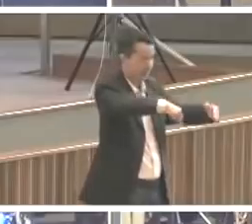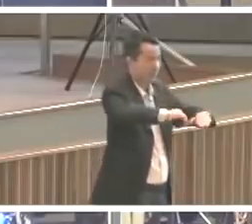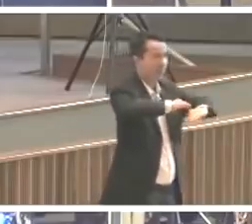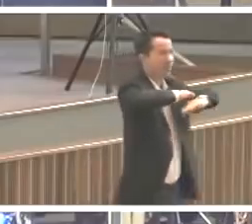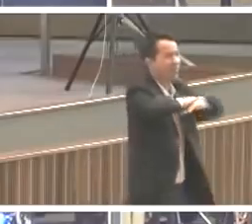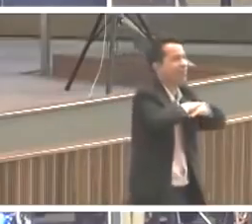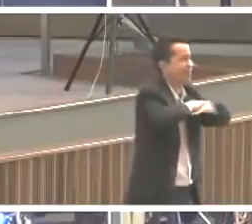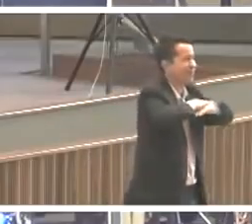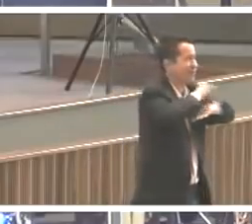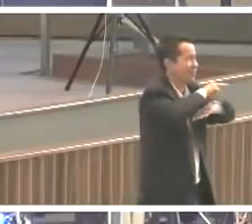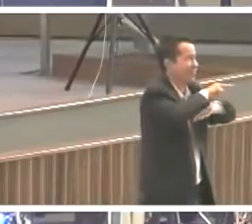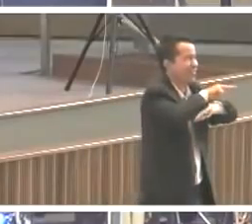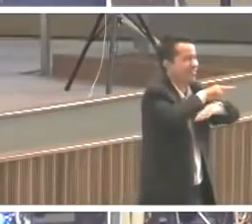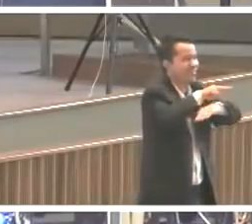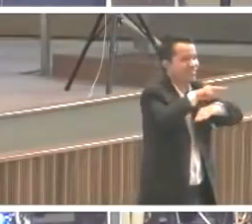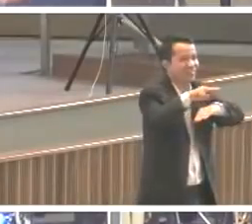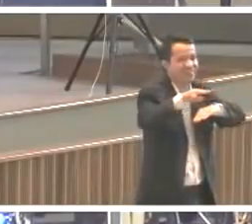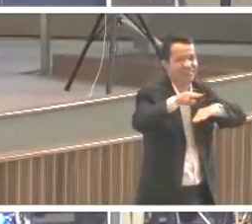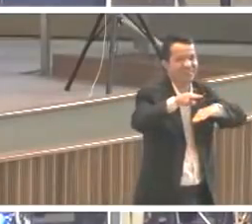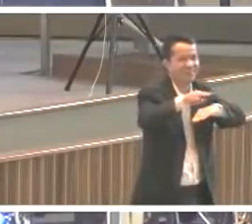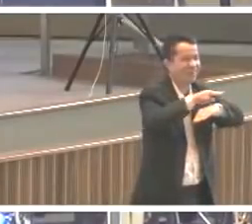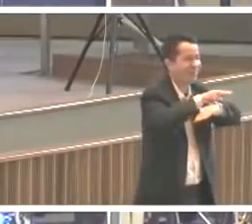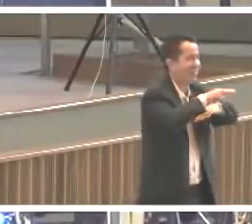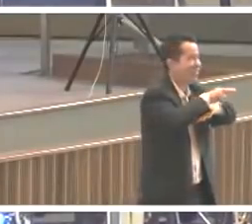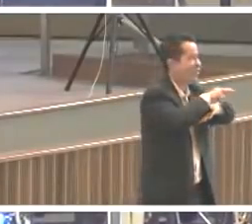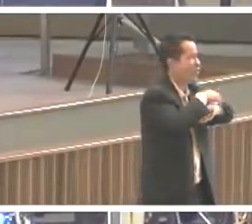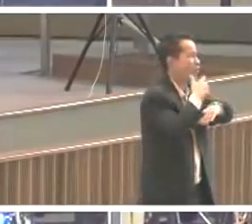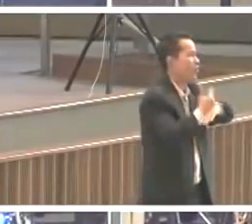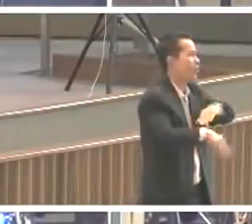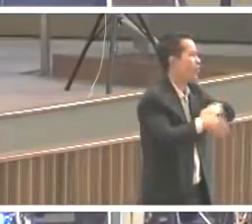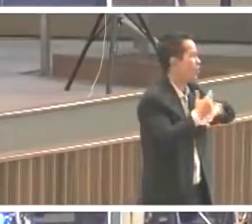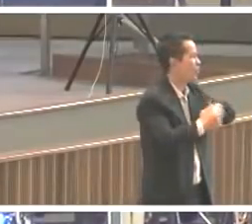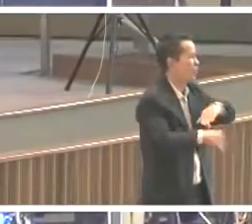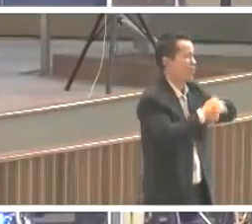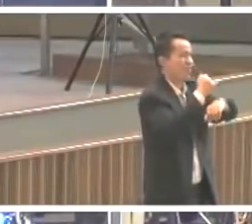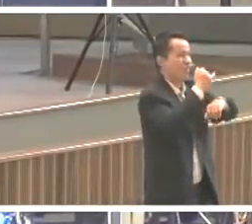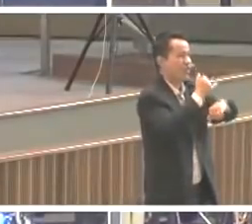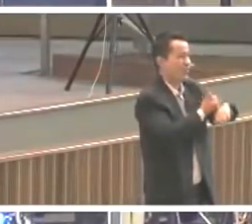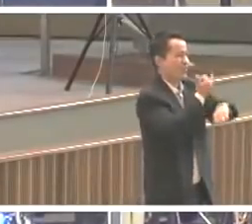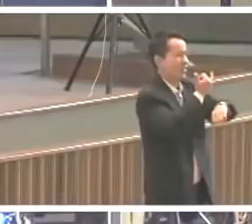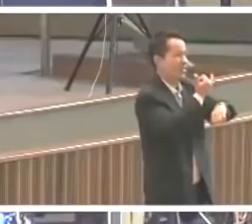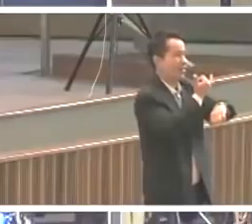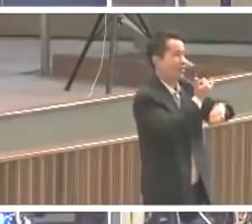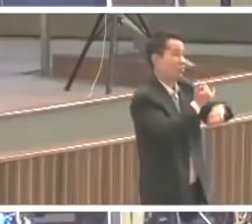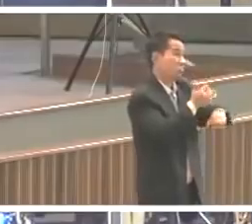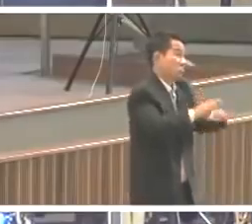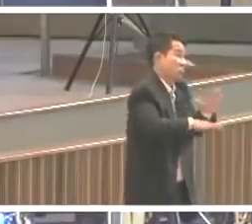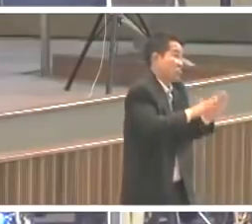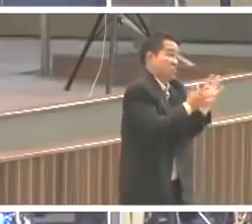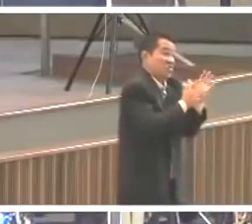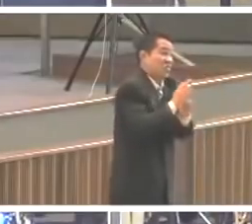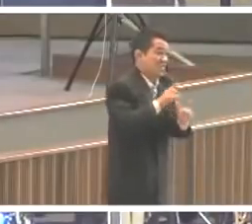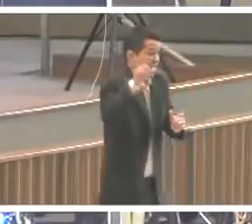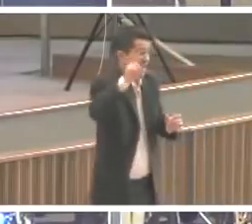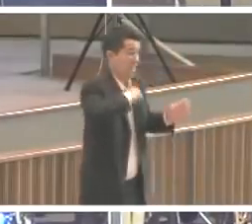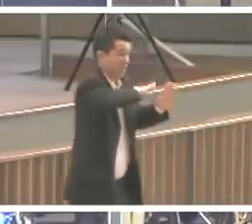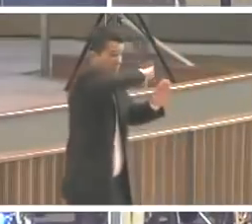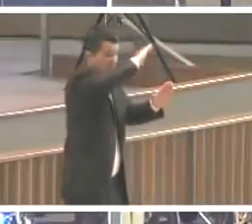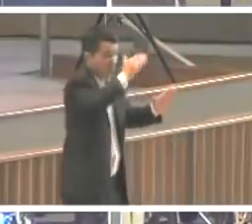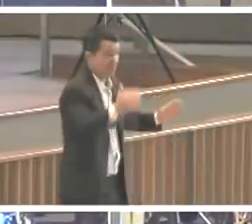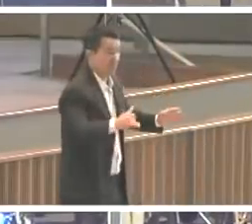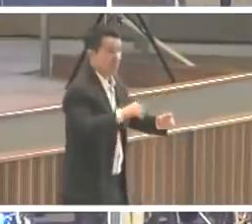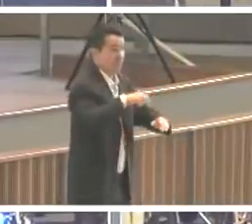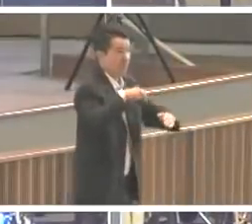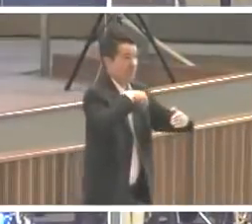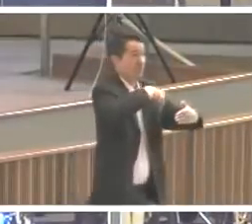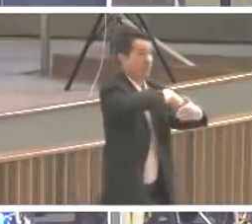Jerusalém. Provavelmente, Jesus estava naquele lugar onde hoje tem o mirante, olhou para a cidade de Jerusalém, falou